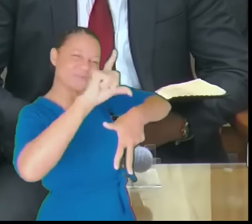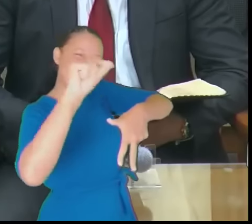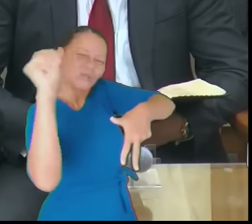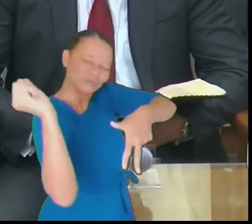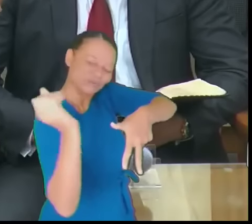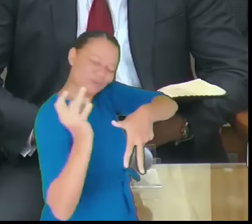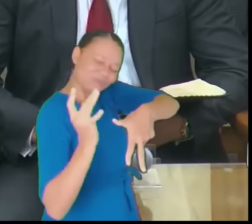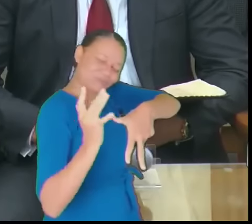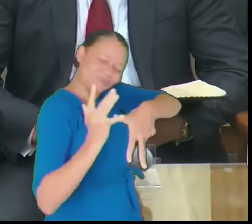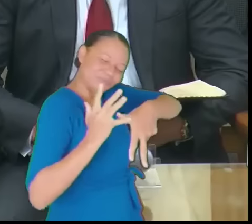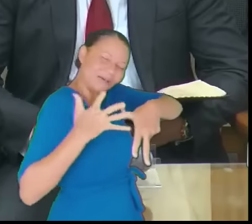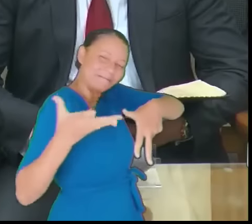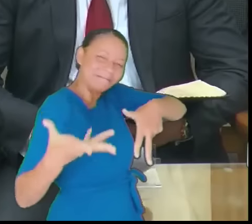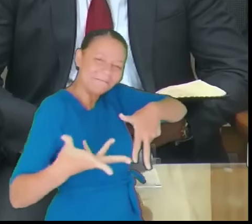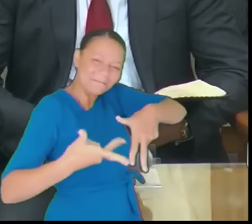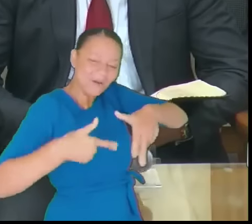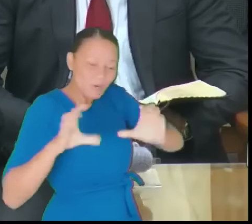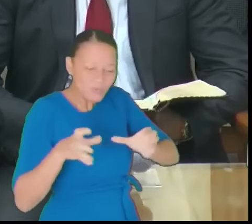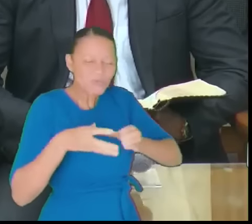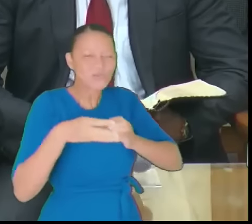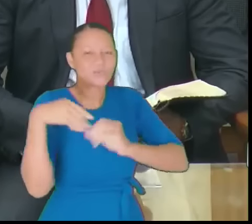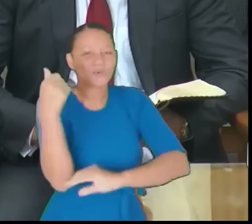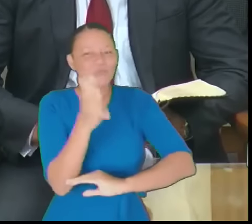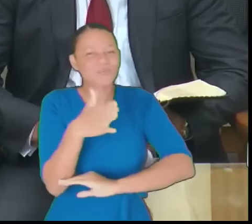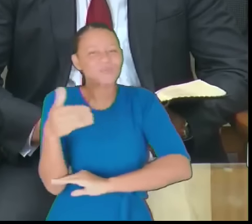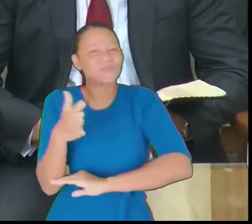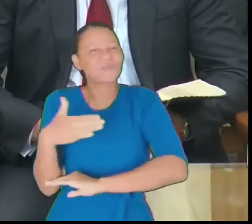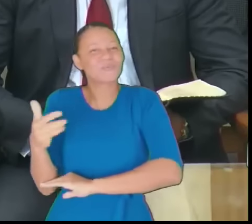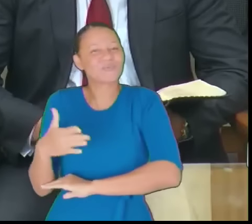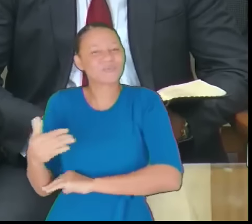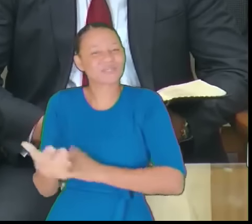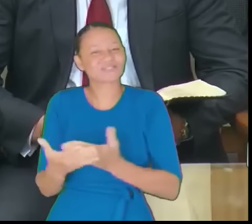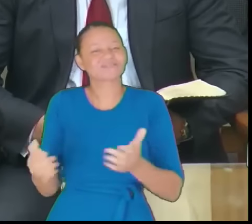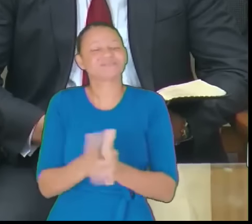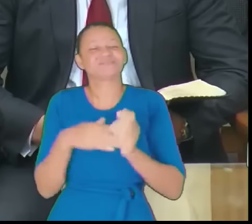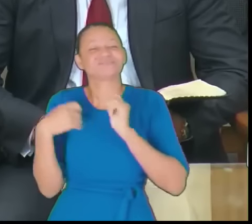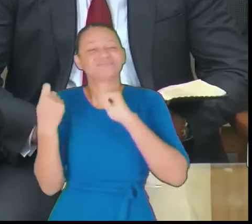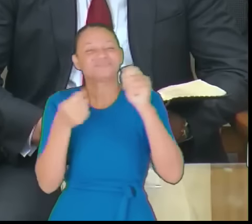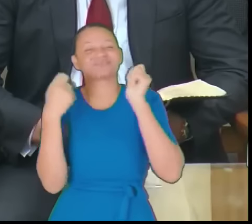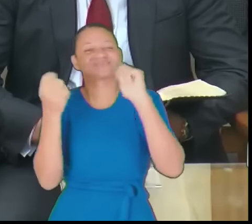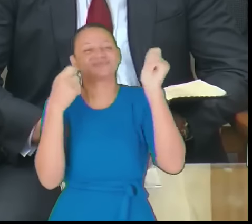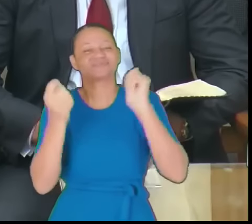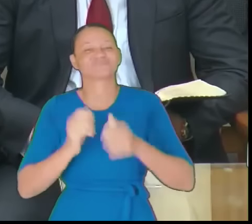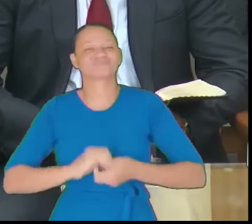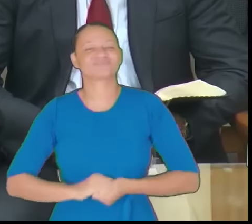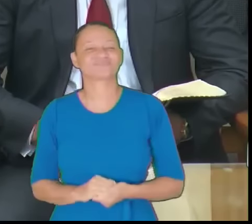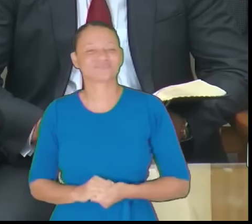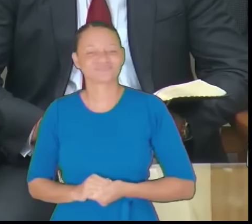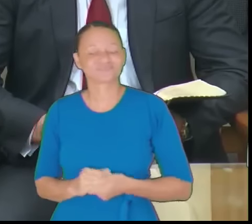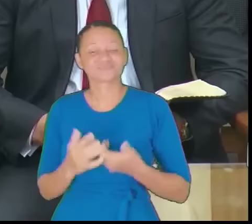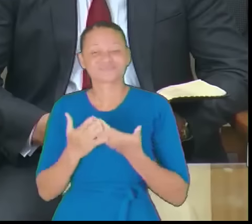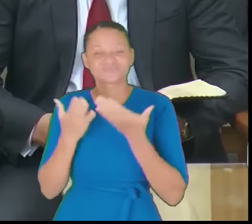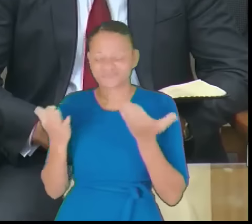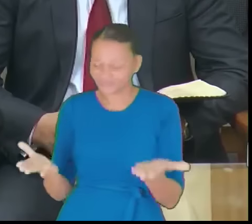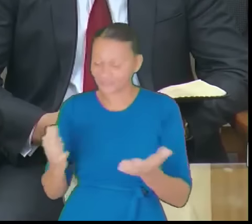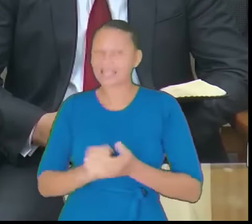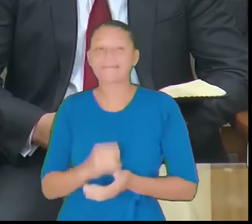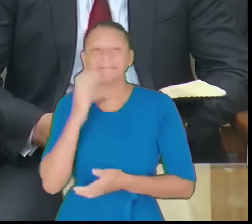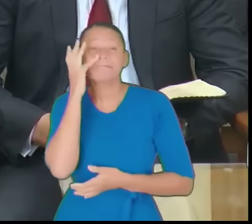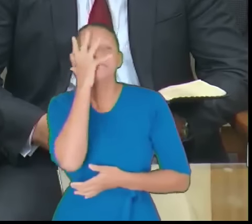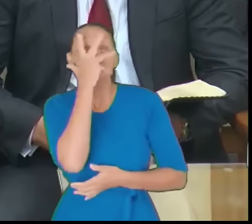e formidável como o exército com bandeira. Aleluia. Essa beleza é moral,